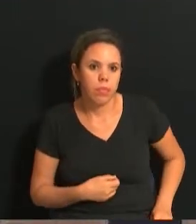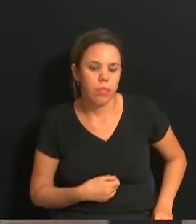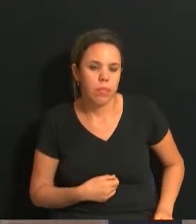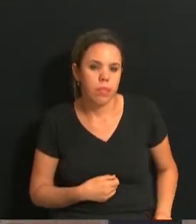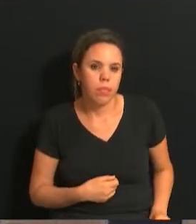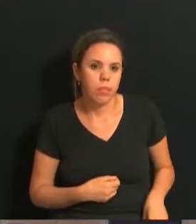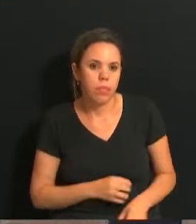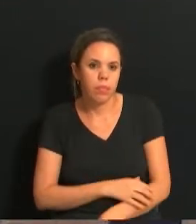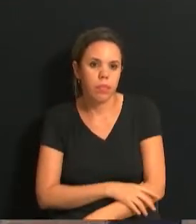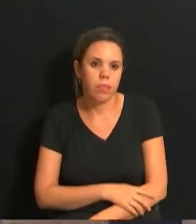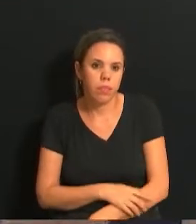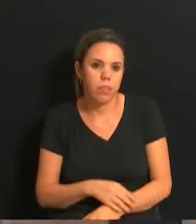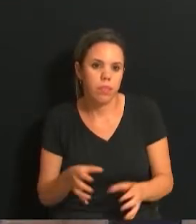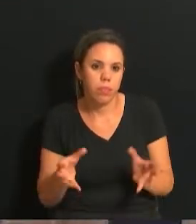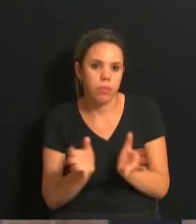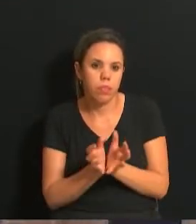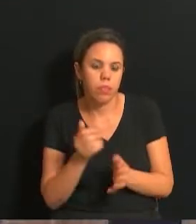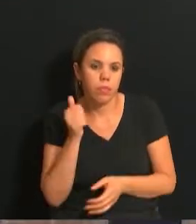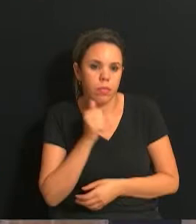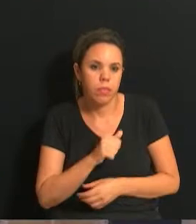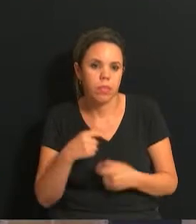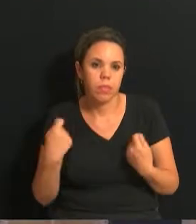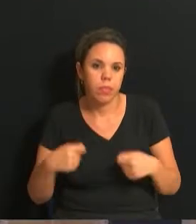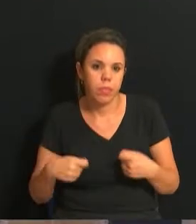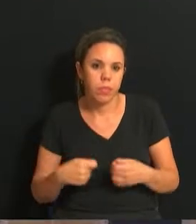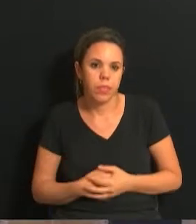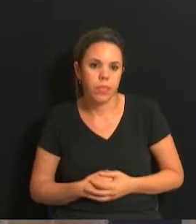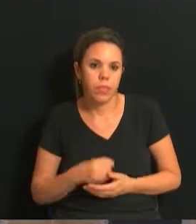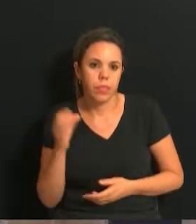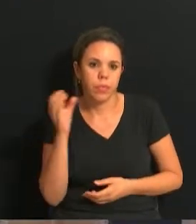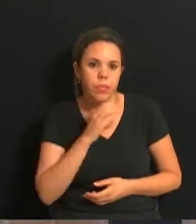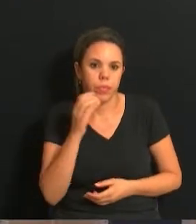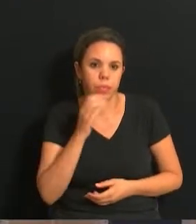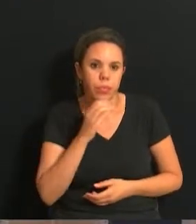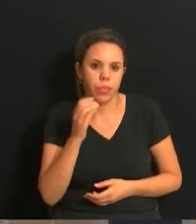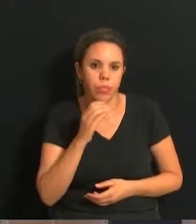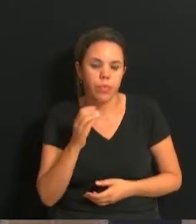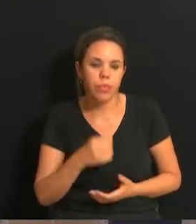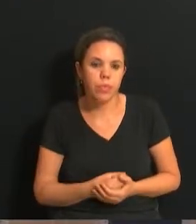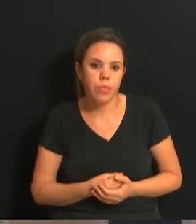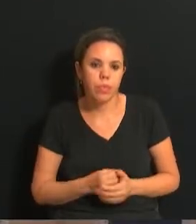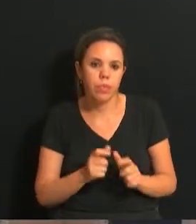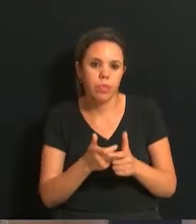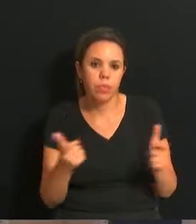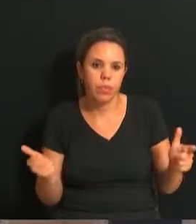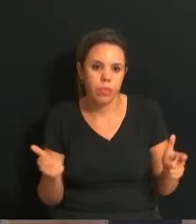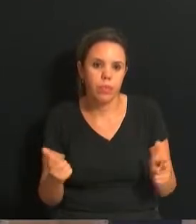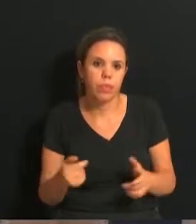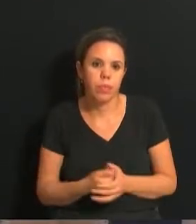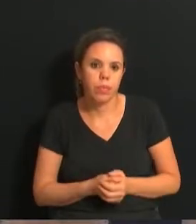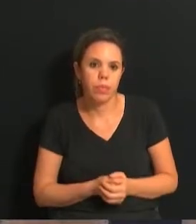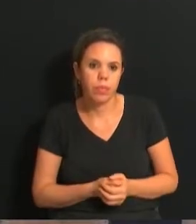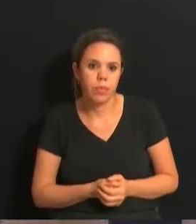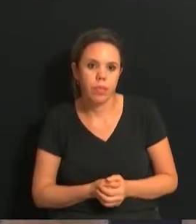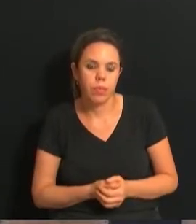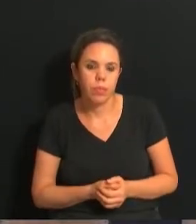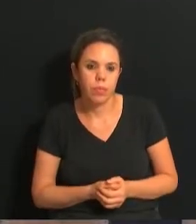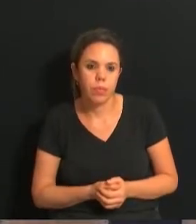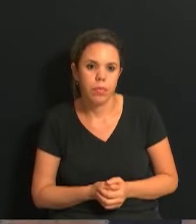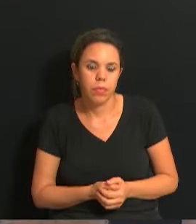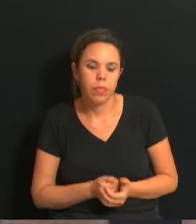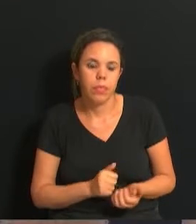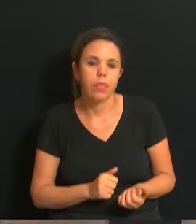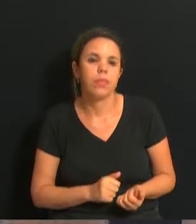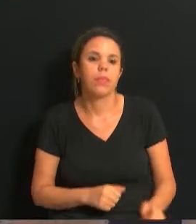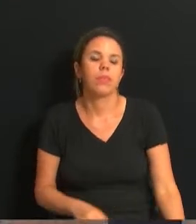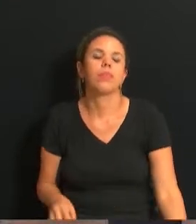na Comissão da Mulher, que é a necessidade urgente da ampliação da equipe do SEAMO. Isso,